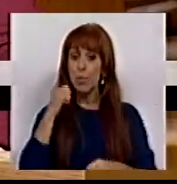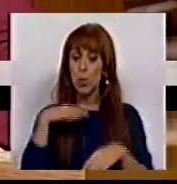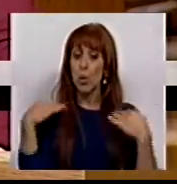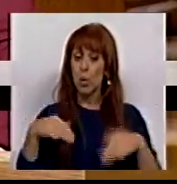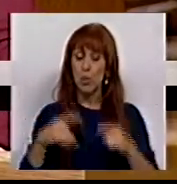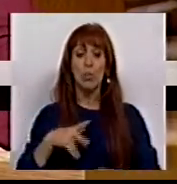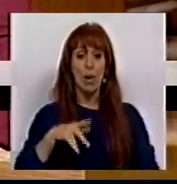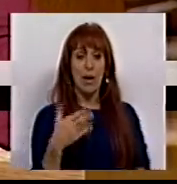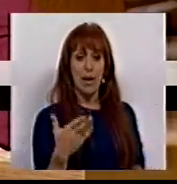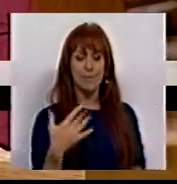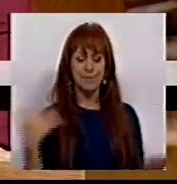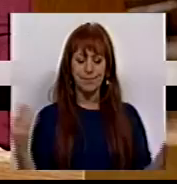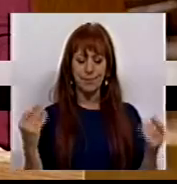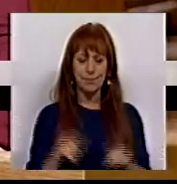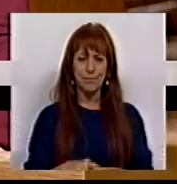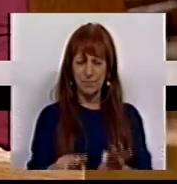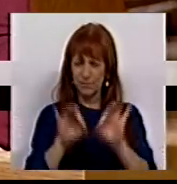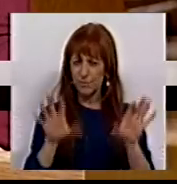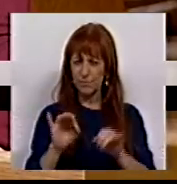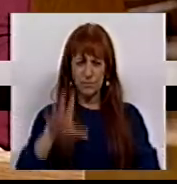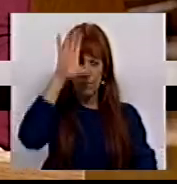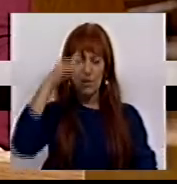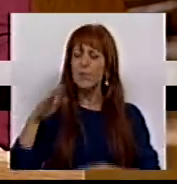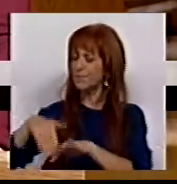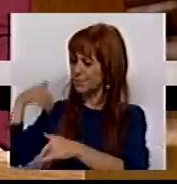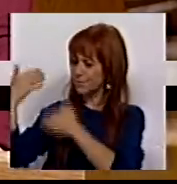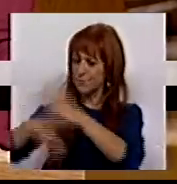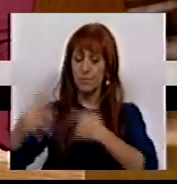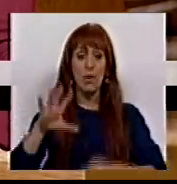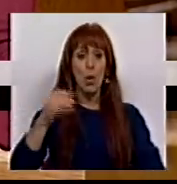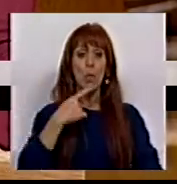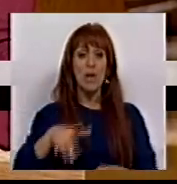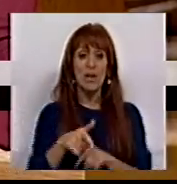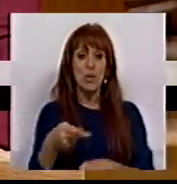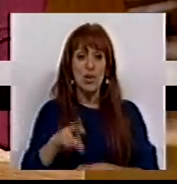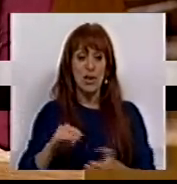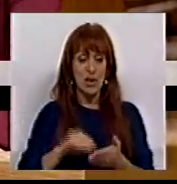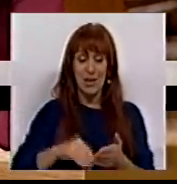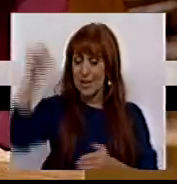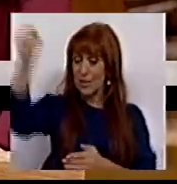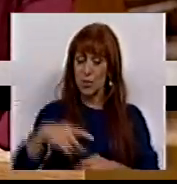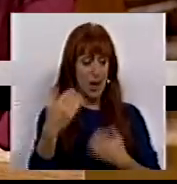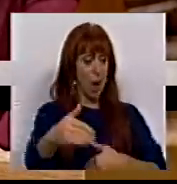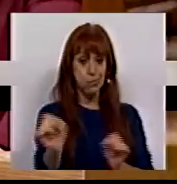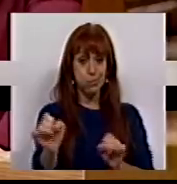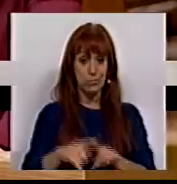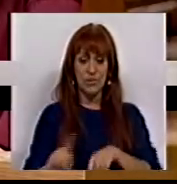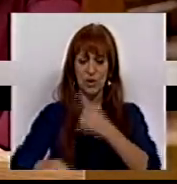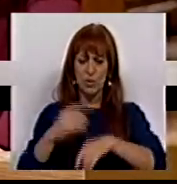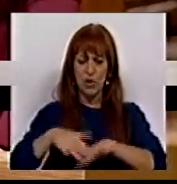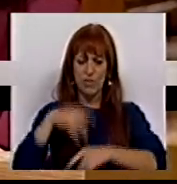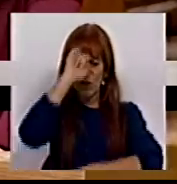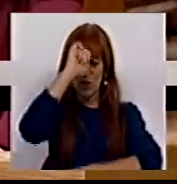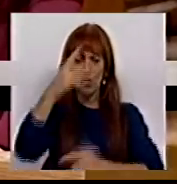sério do país. Aliás, à semelhança do que o Governo tem feito ao afirmar que a taxa de contratação sem termo após a realização